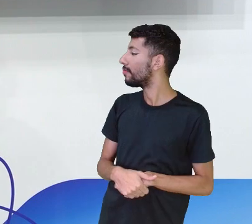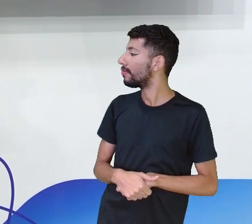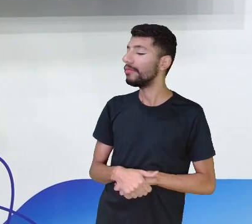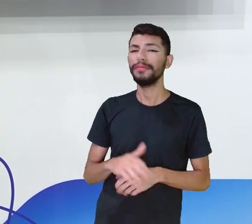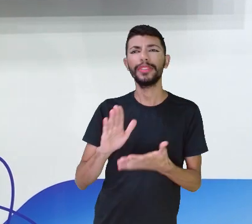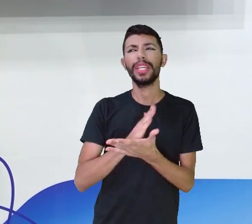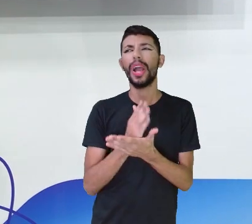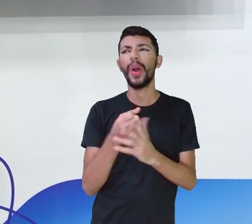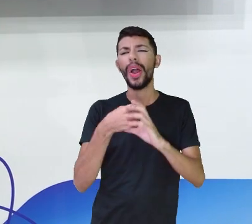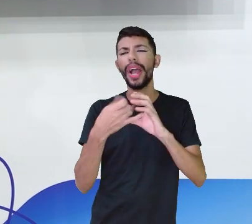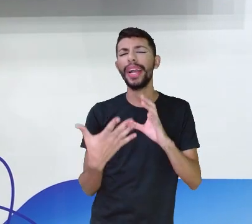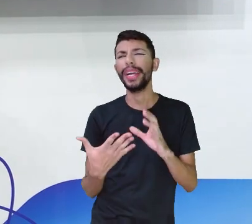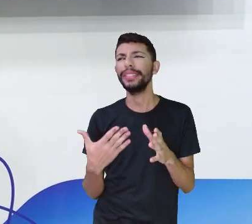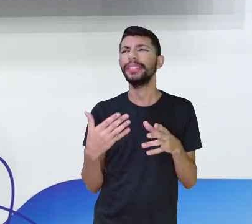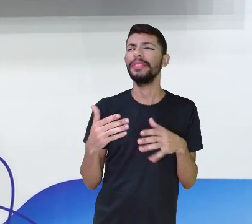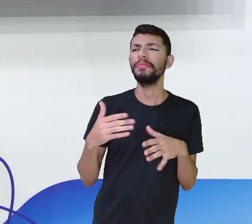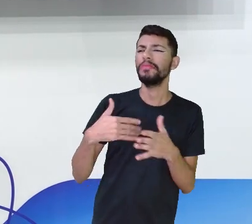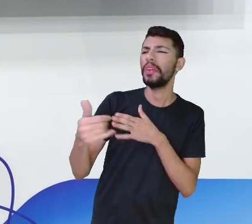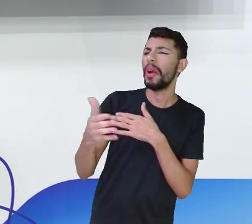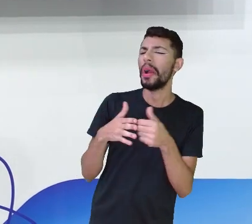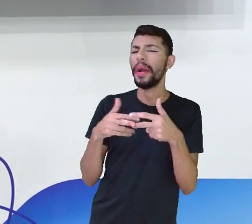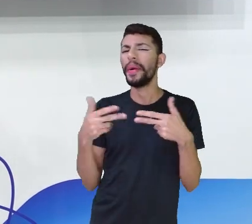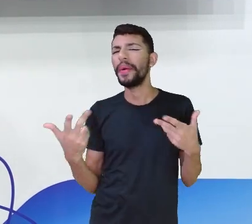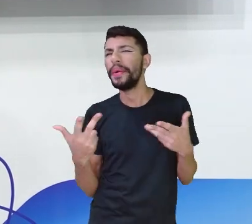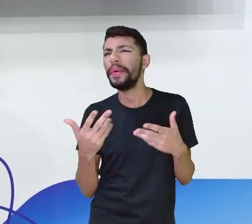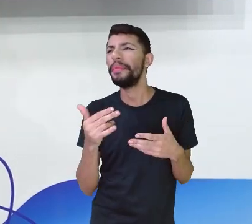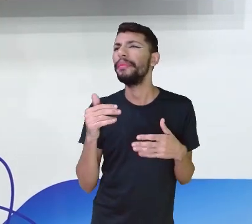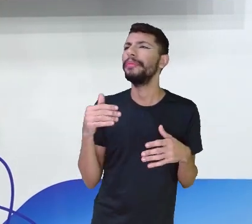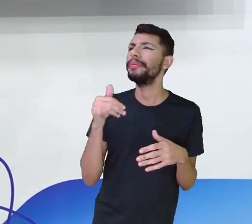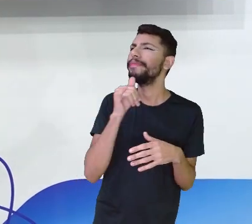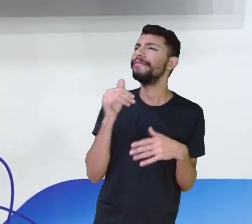Alguma característica? Será que